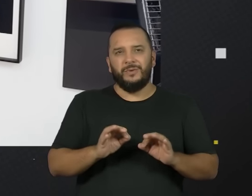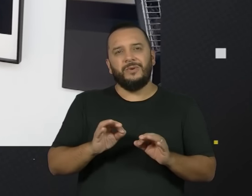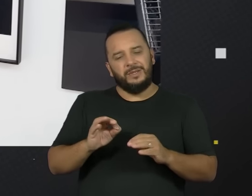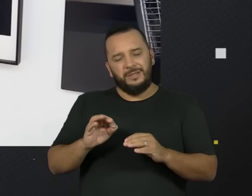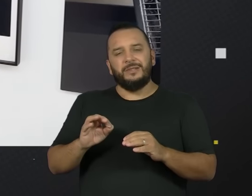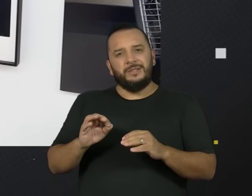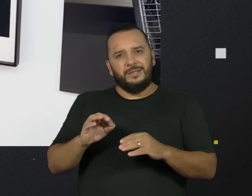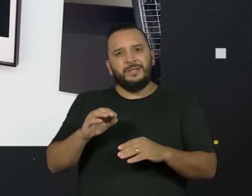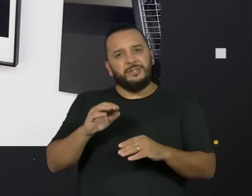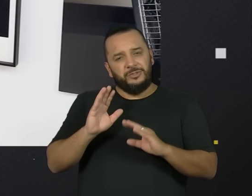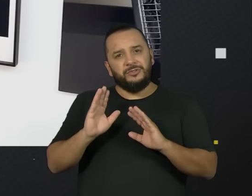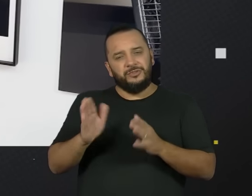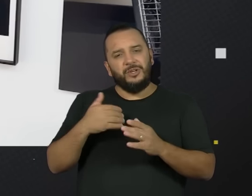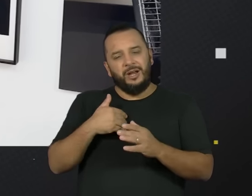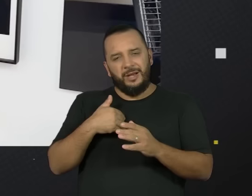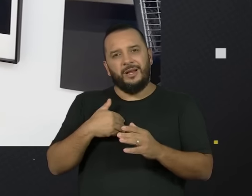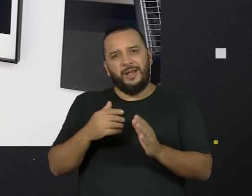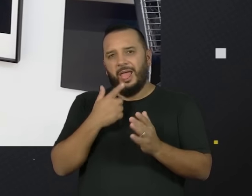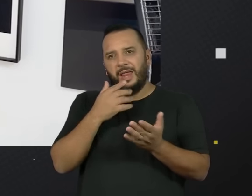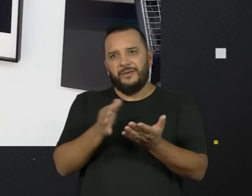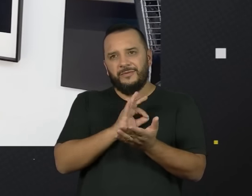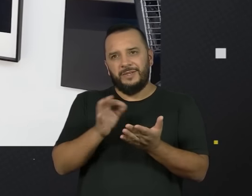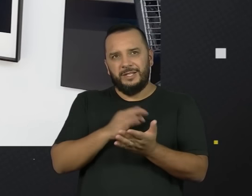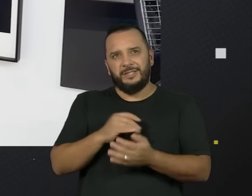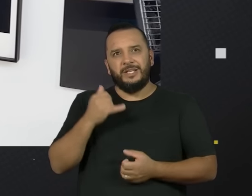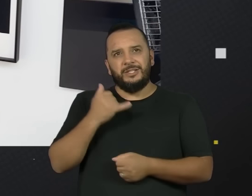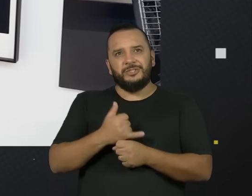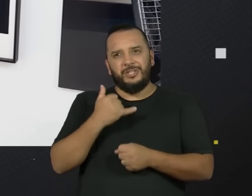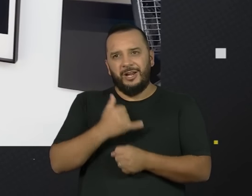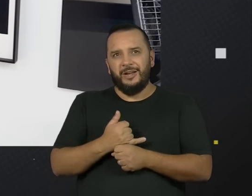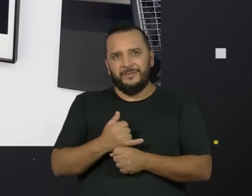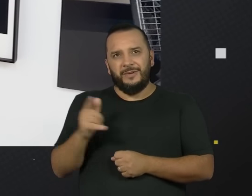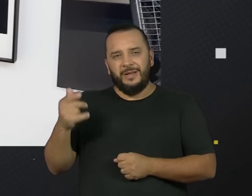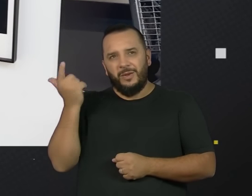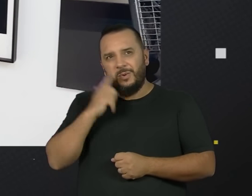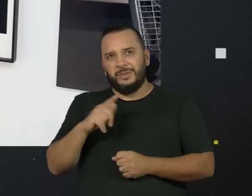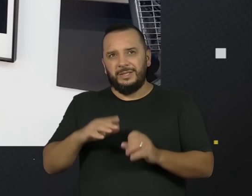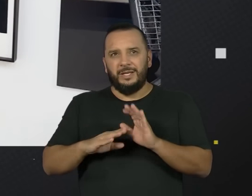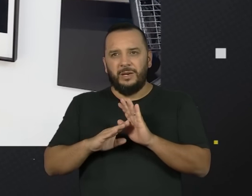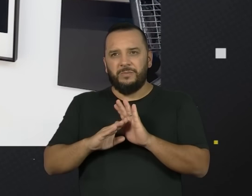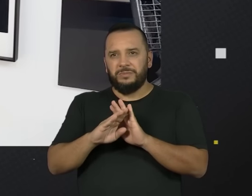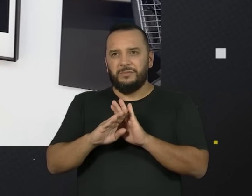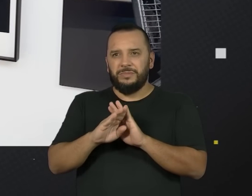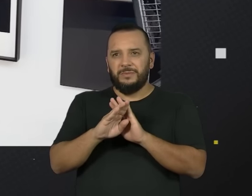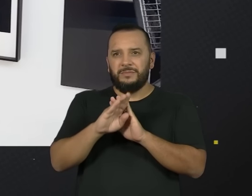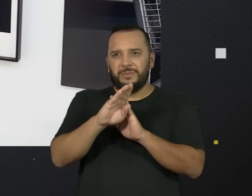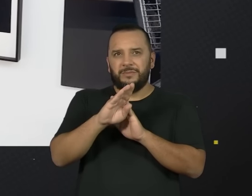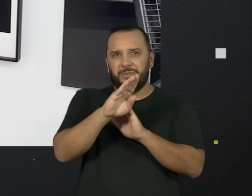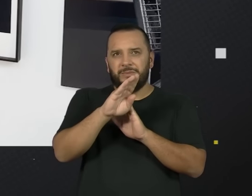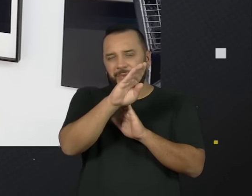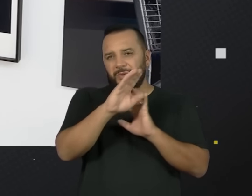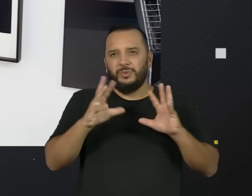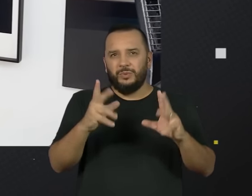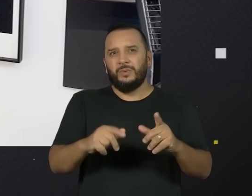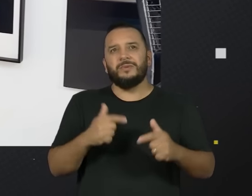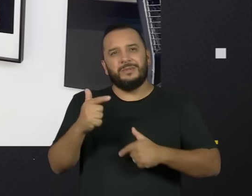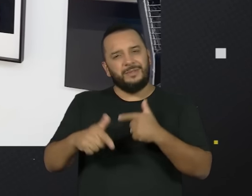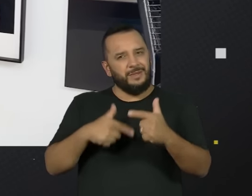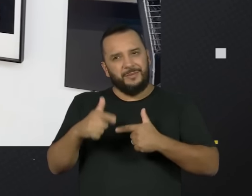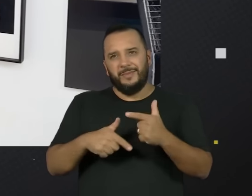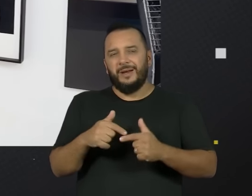editora-chefe, a stylist, né? Todas essas funções se